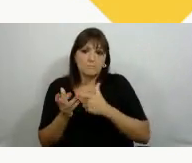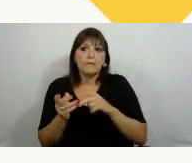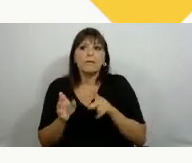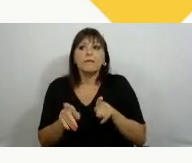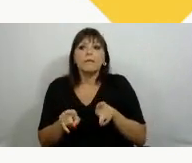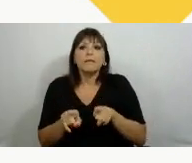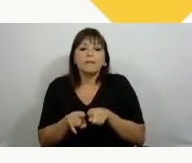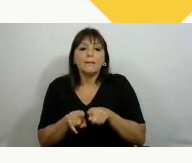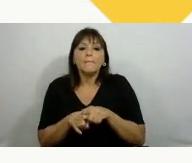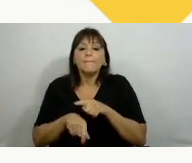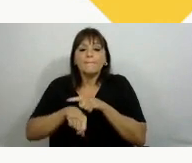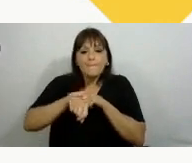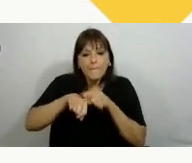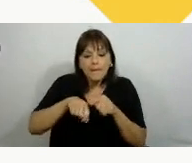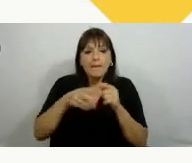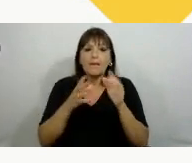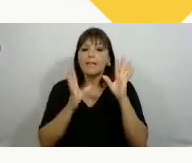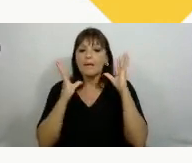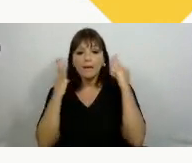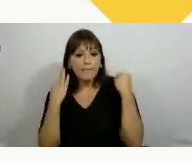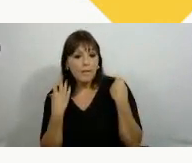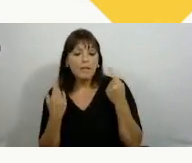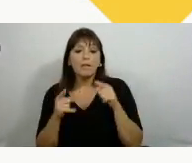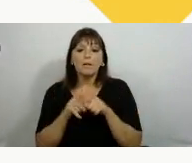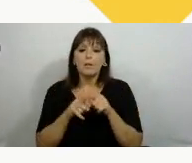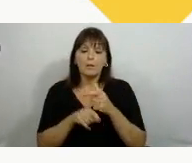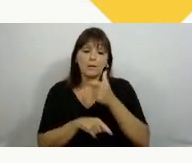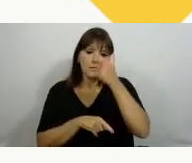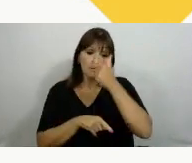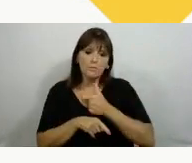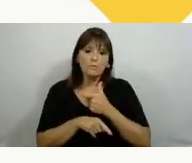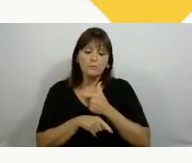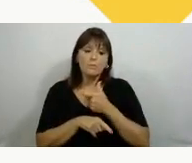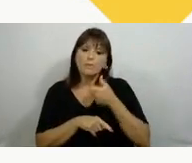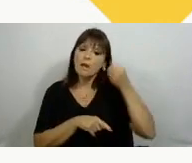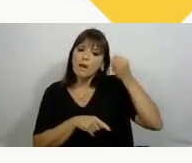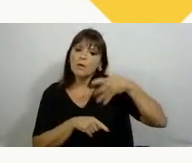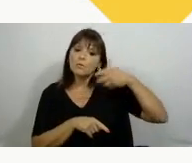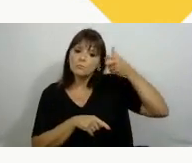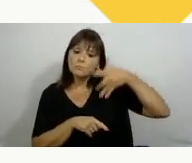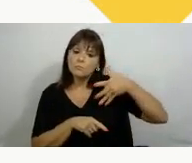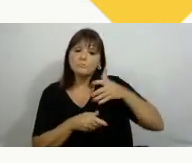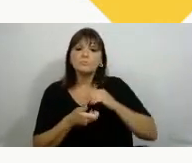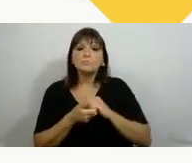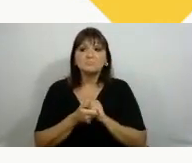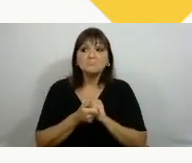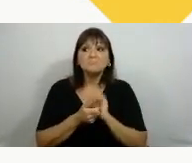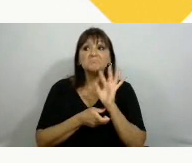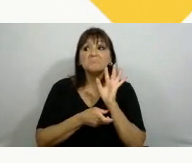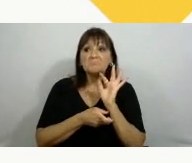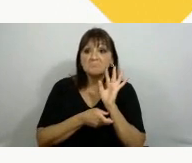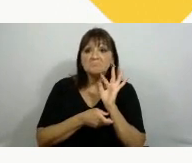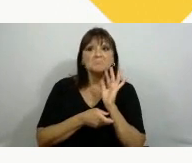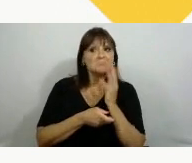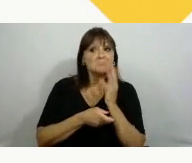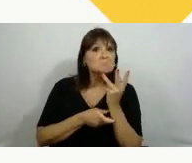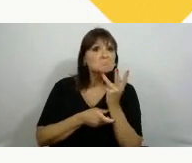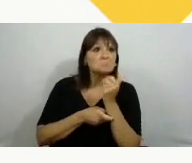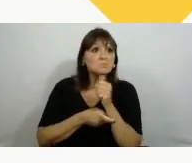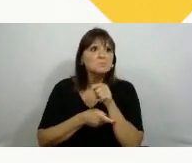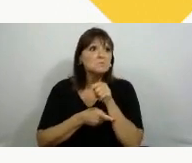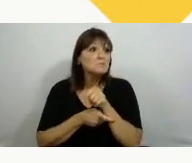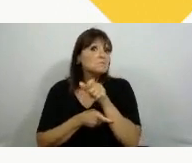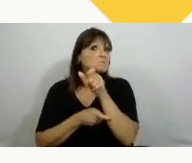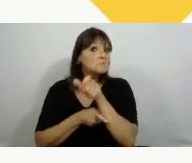assim, assim, com cabelo assim, e a própria pessoa que está recebendo a audiodescrição vai interpretar. Legal, achei essa pessoa bonita pela descrição,